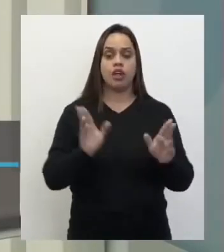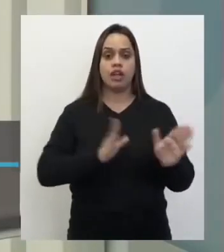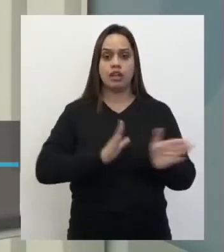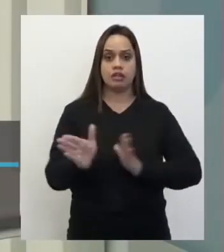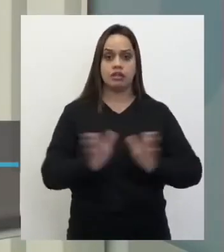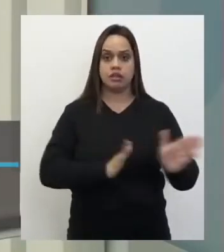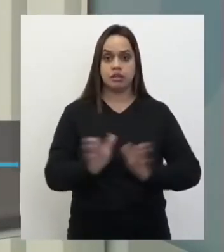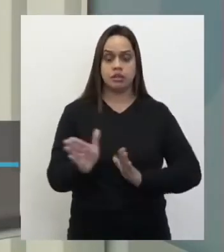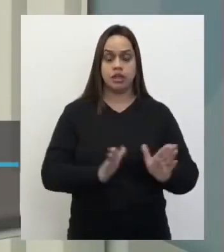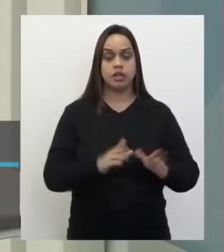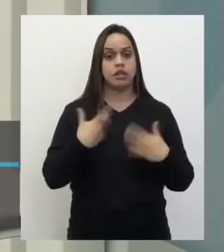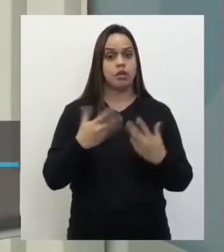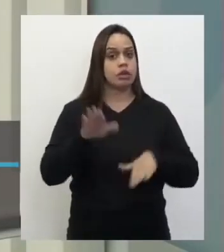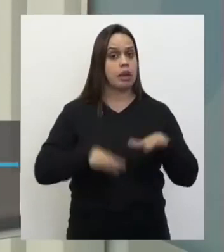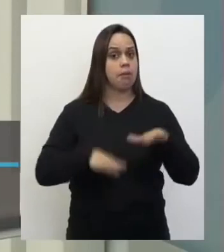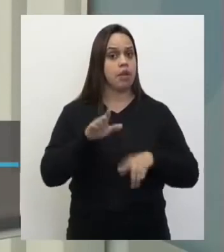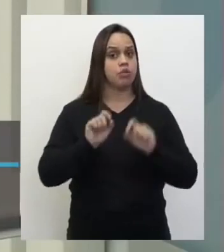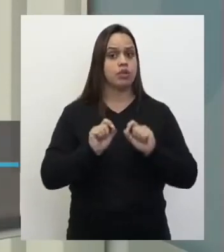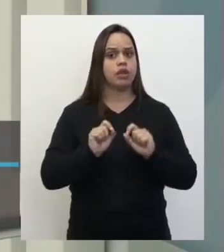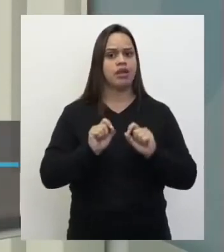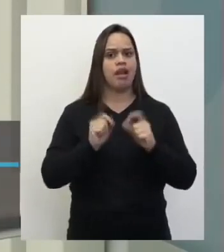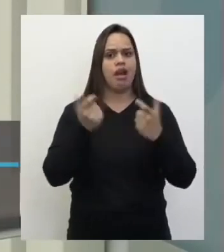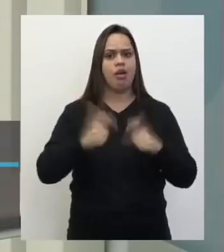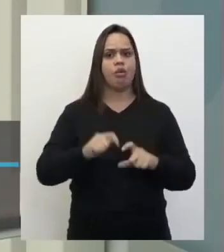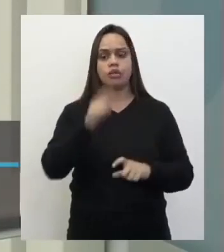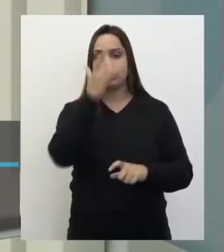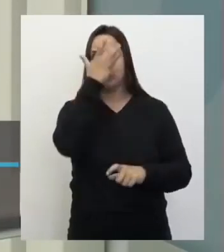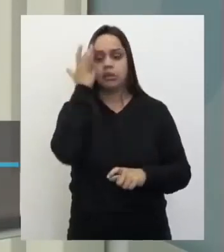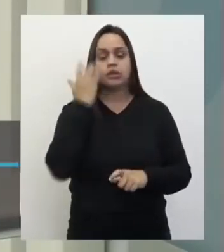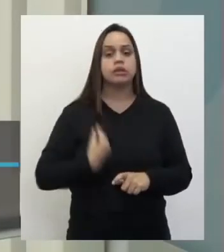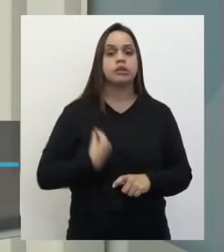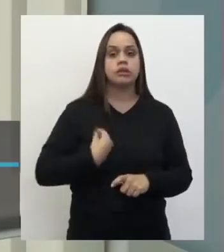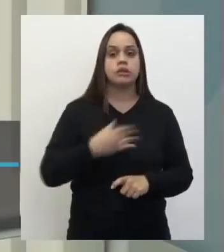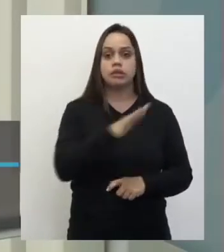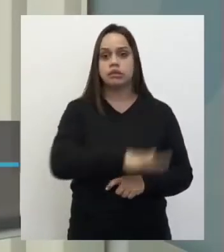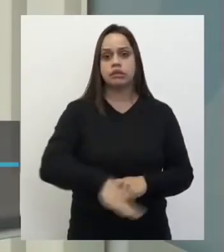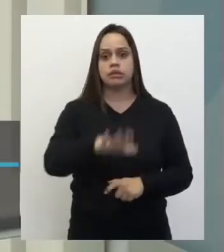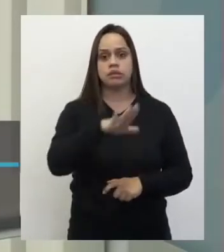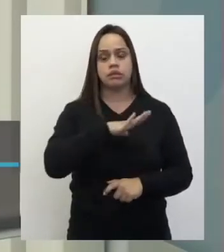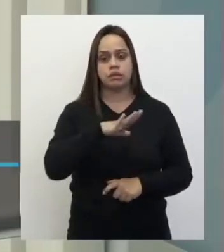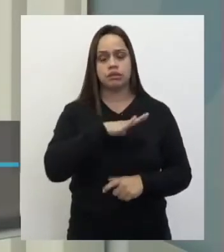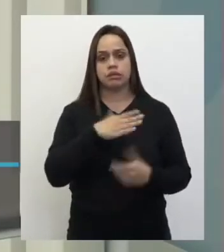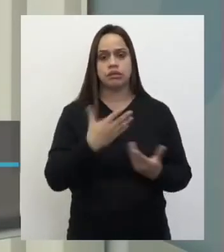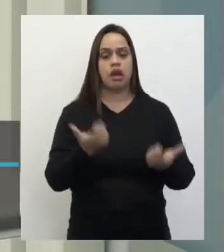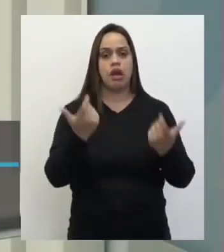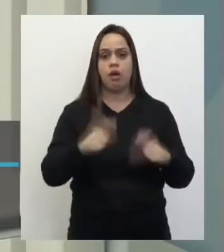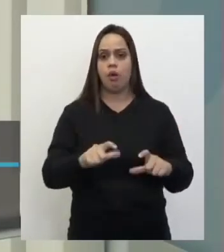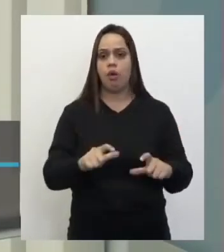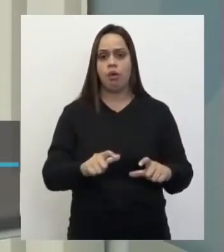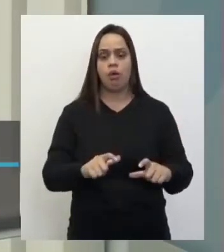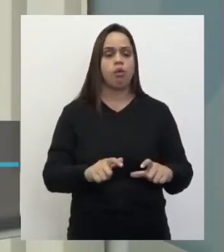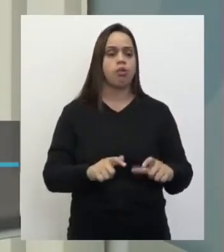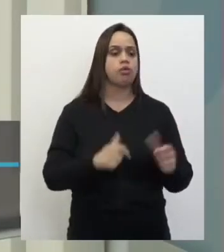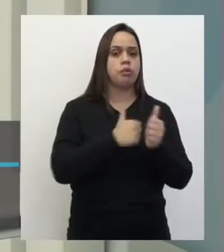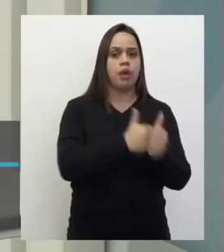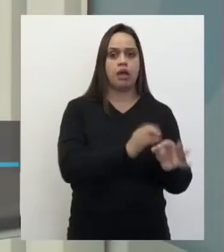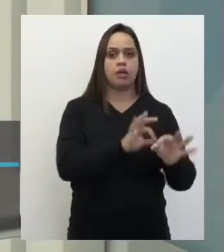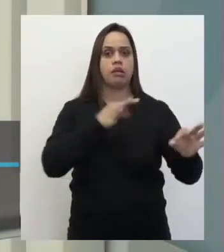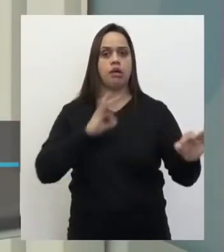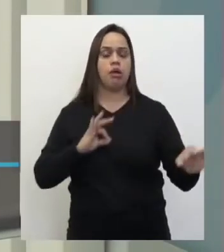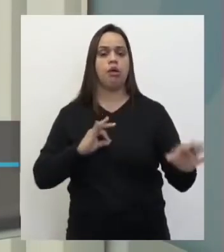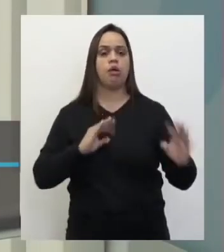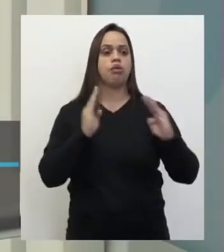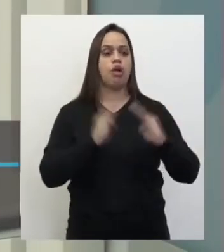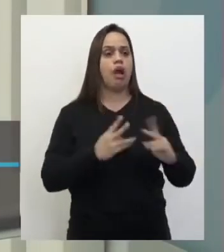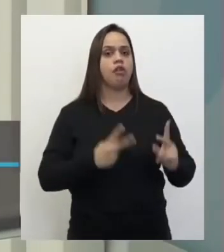né? Então, vai depender de onde as pessoas estão, né, do lugar onde ela vive, de quanto ela